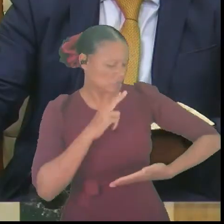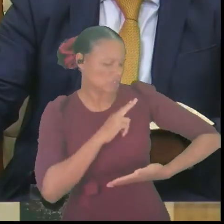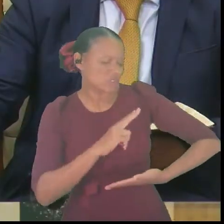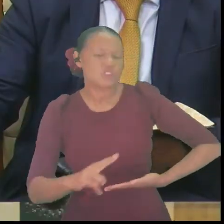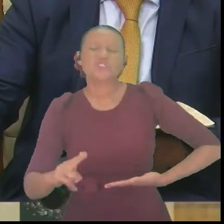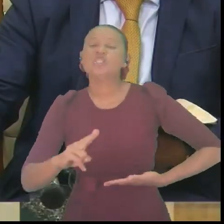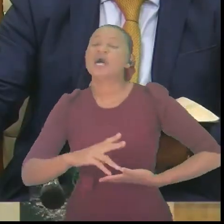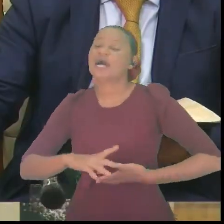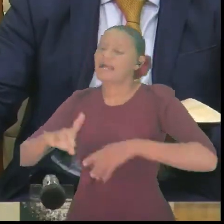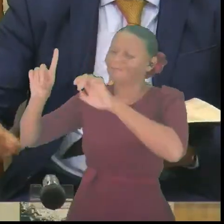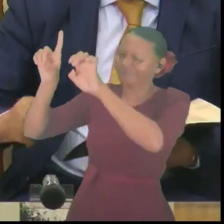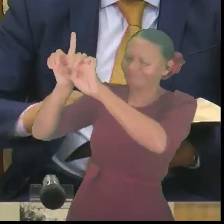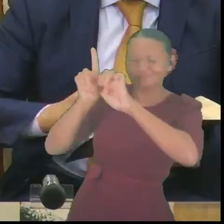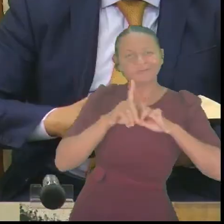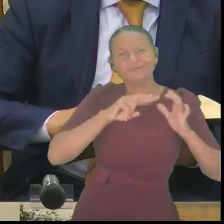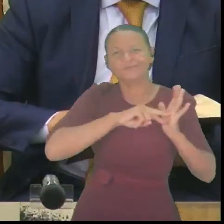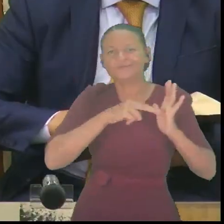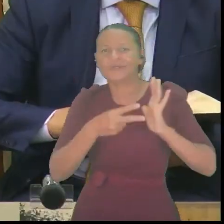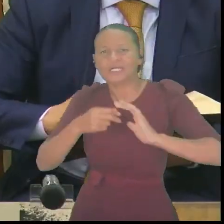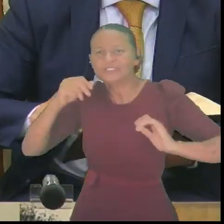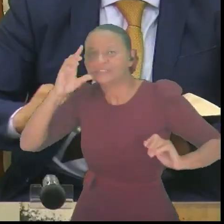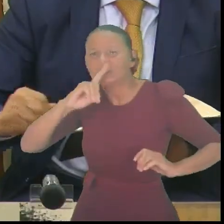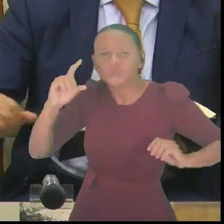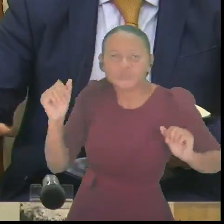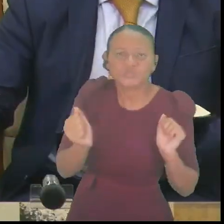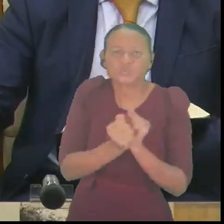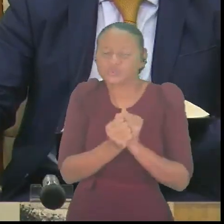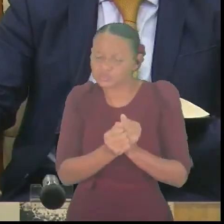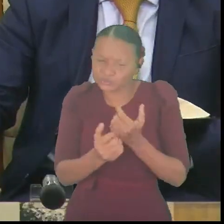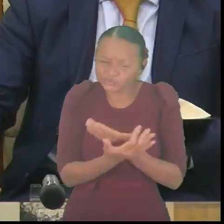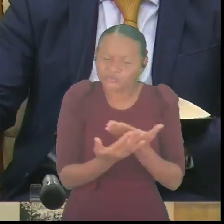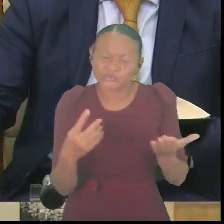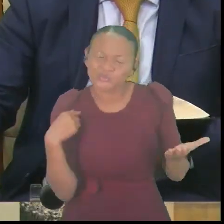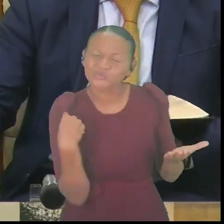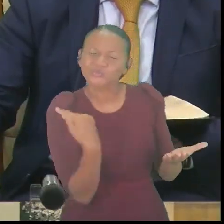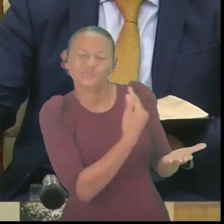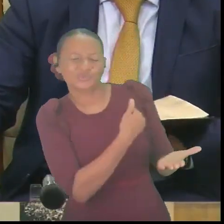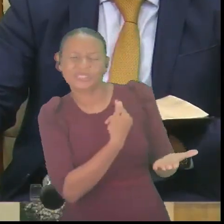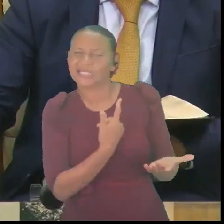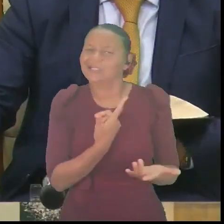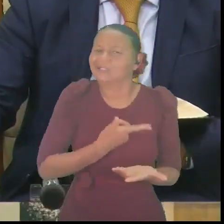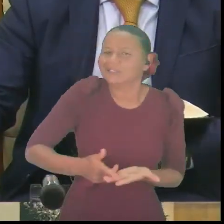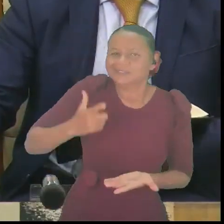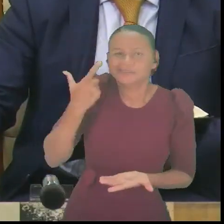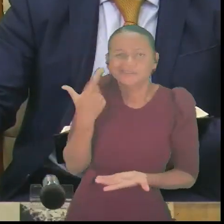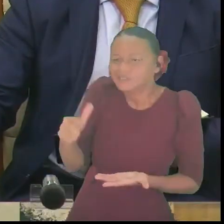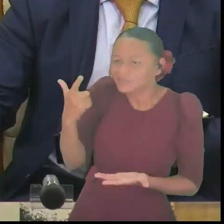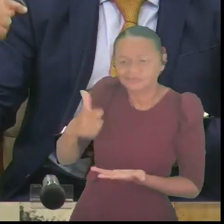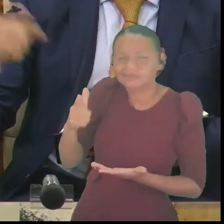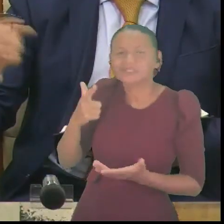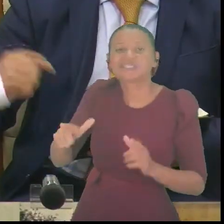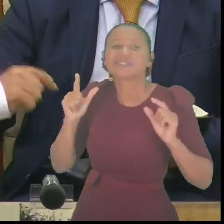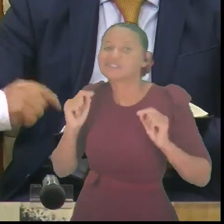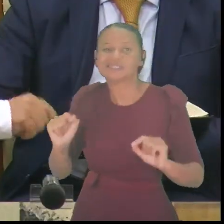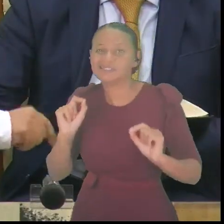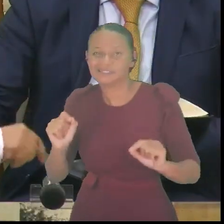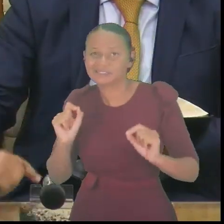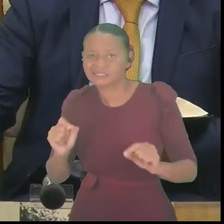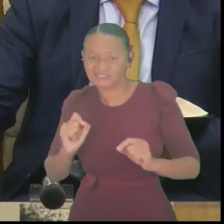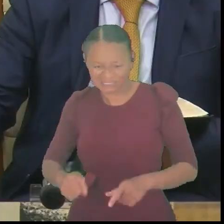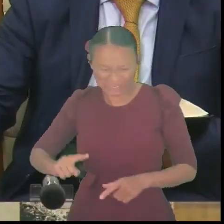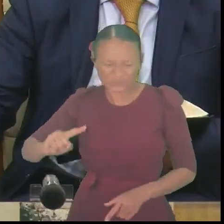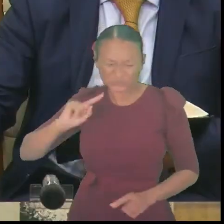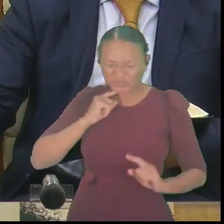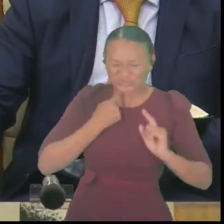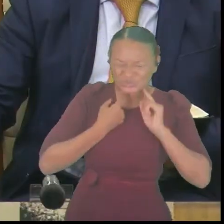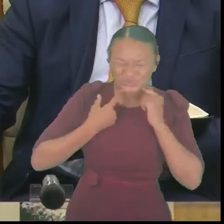que traduzido é Deus conosco. Sabe o que Deus queria dizer? Não haverá participação da semente corruptiva